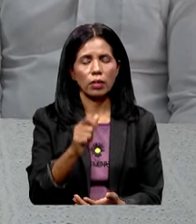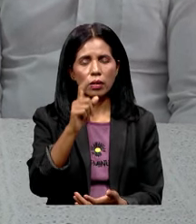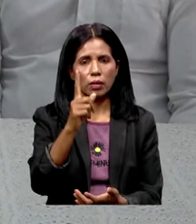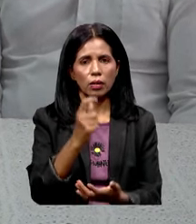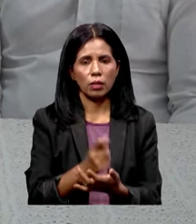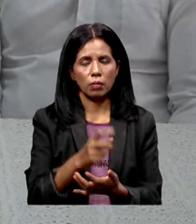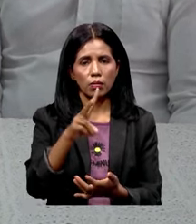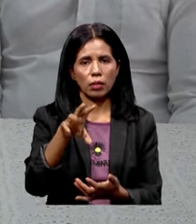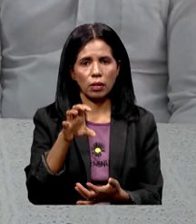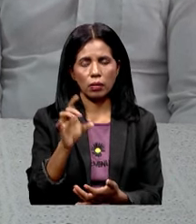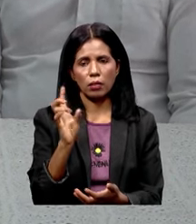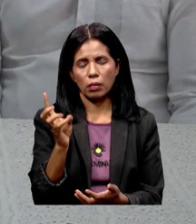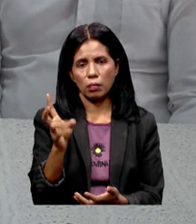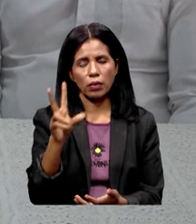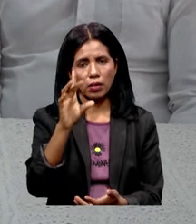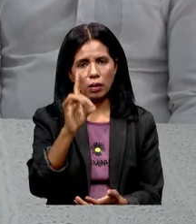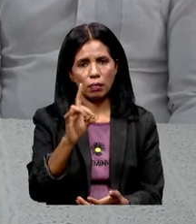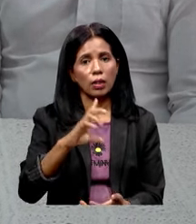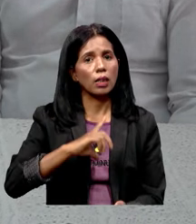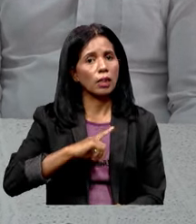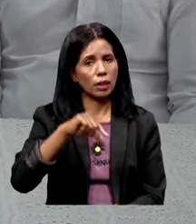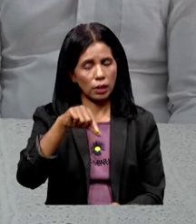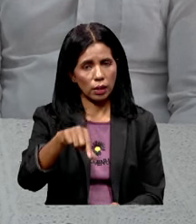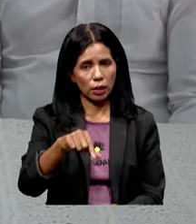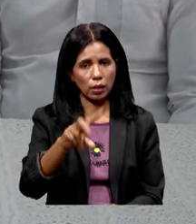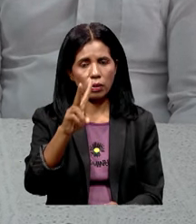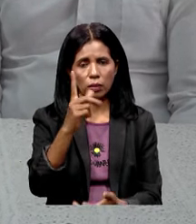1.278. Liquisa